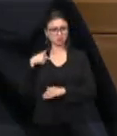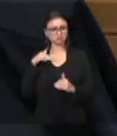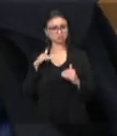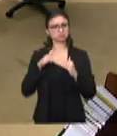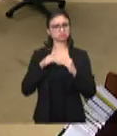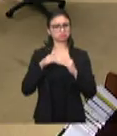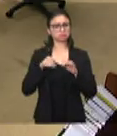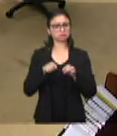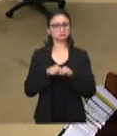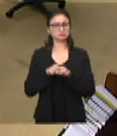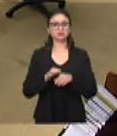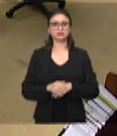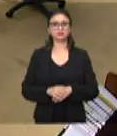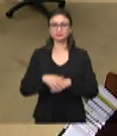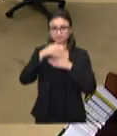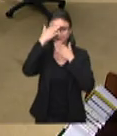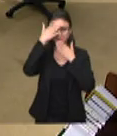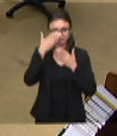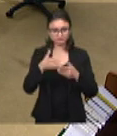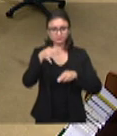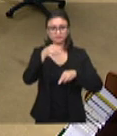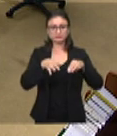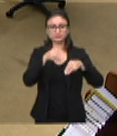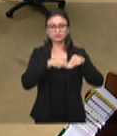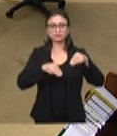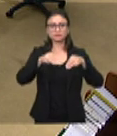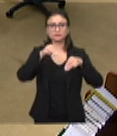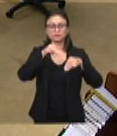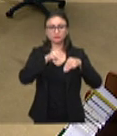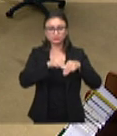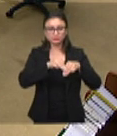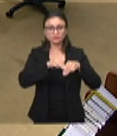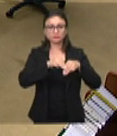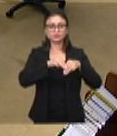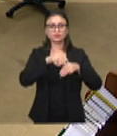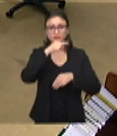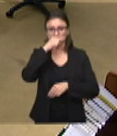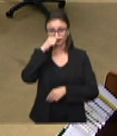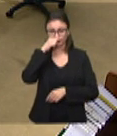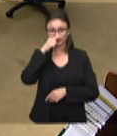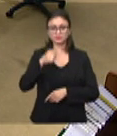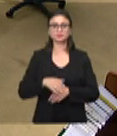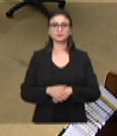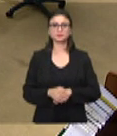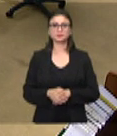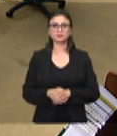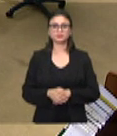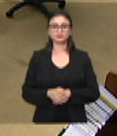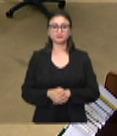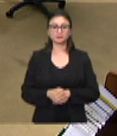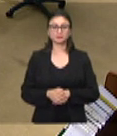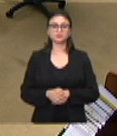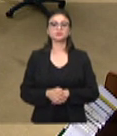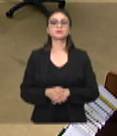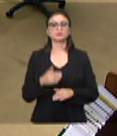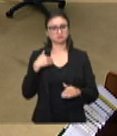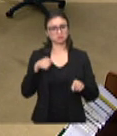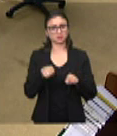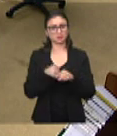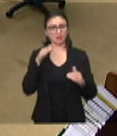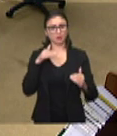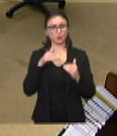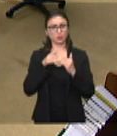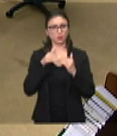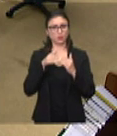também. Obrigada, ministro Edson Fachin. De acordo. Ministro Luiz presidente, Roberto. Eu também estou de acordo, só faço